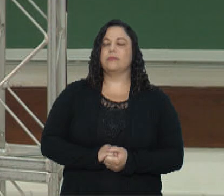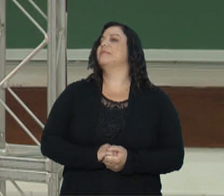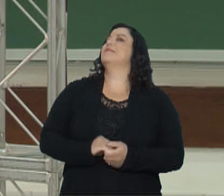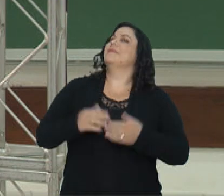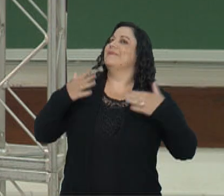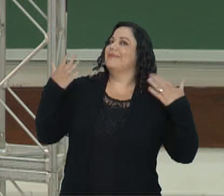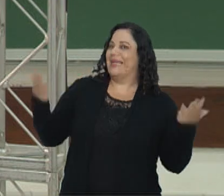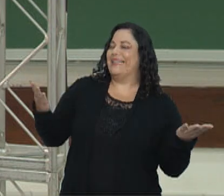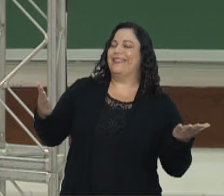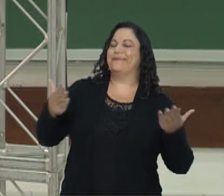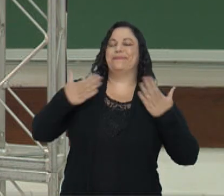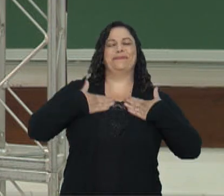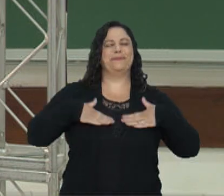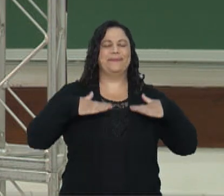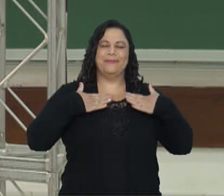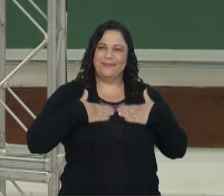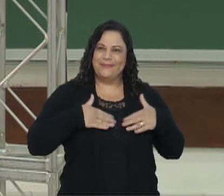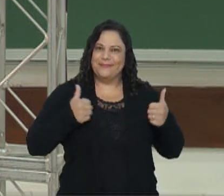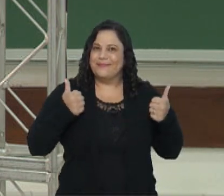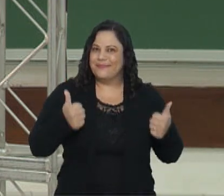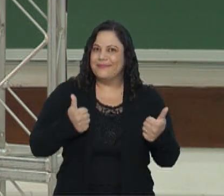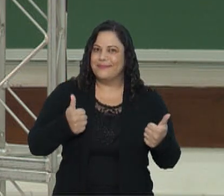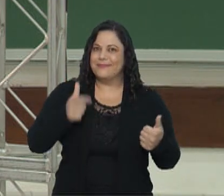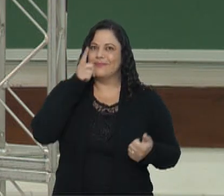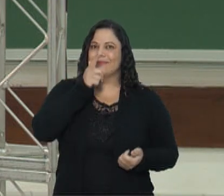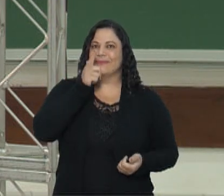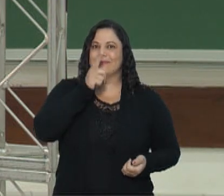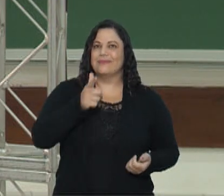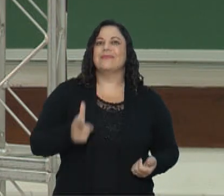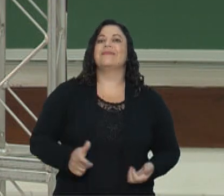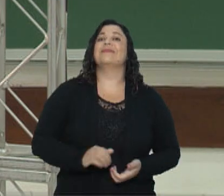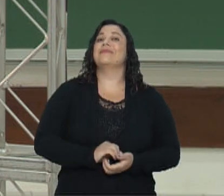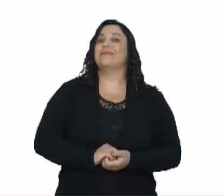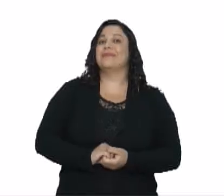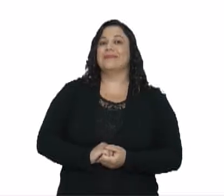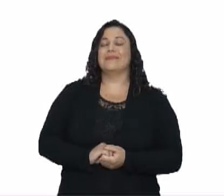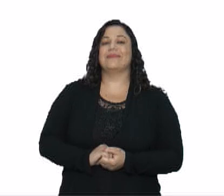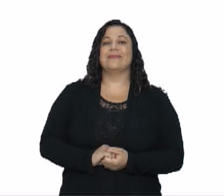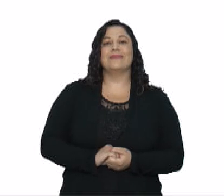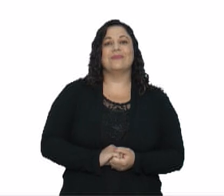Daí, pessoal, tranquilinhos aí, deram conta? Então, vamos lá.